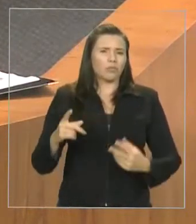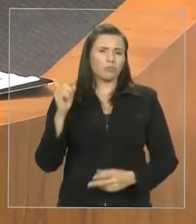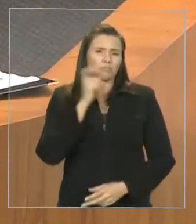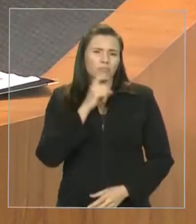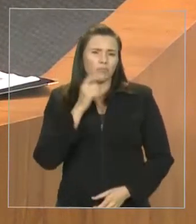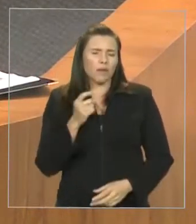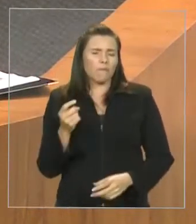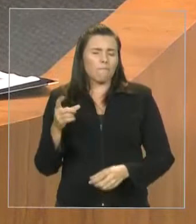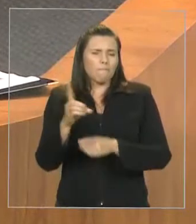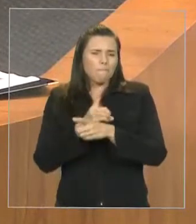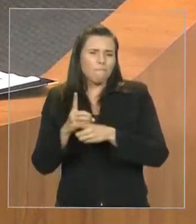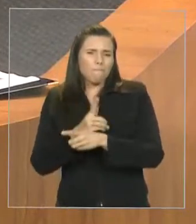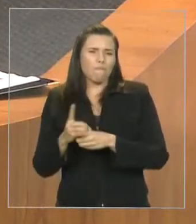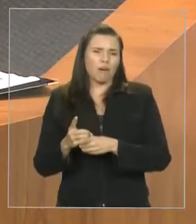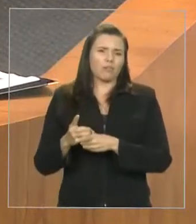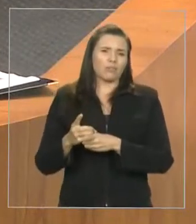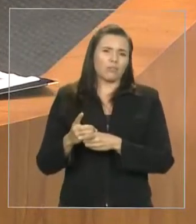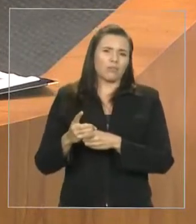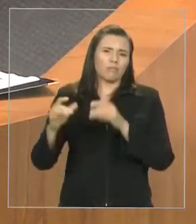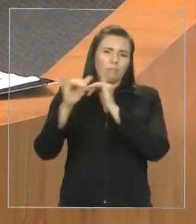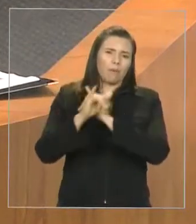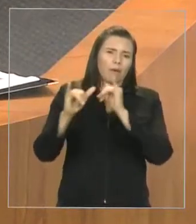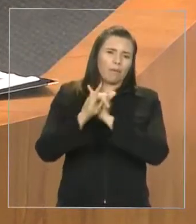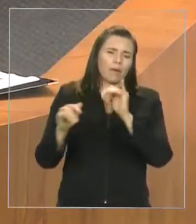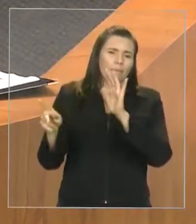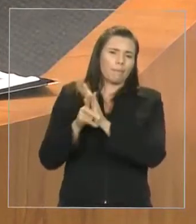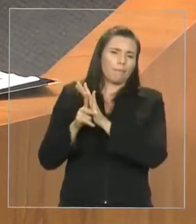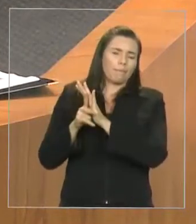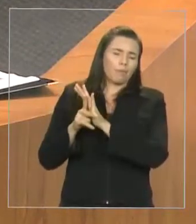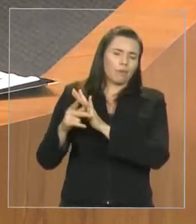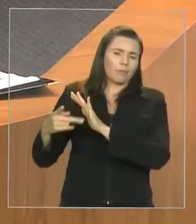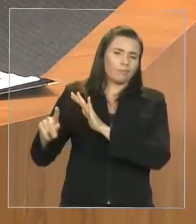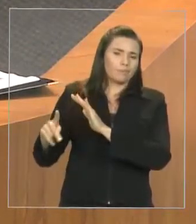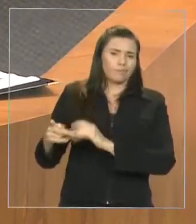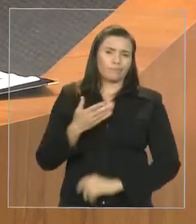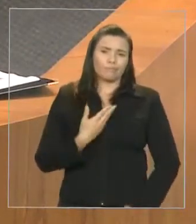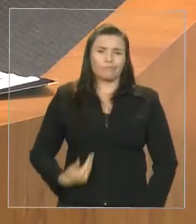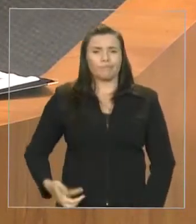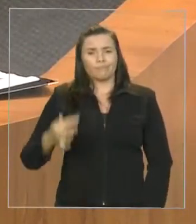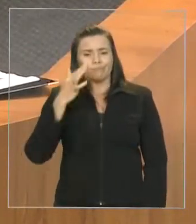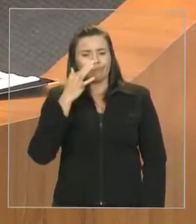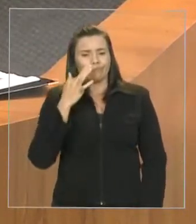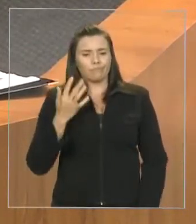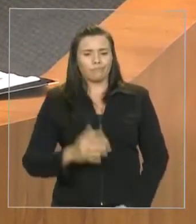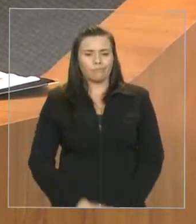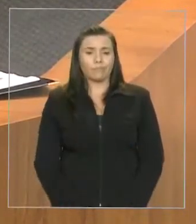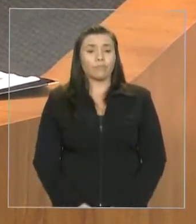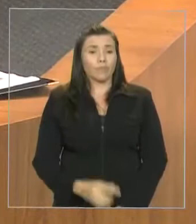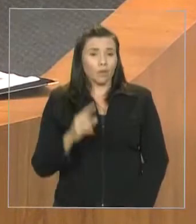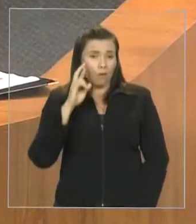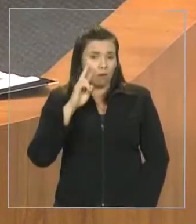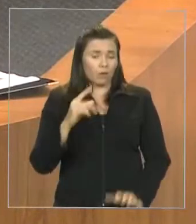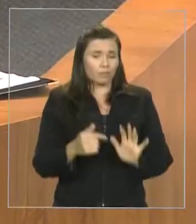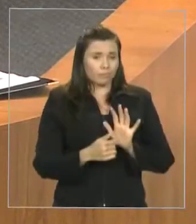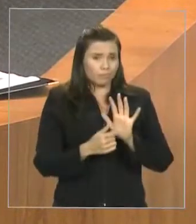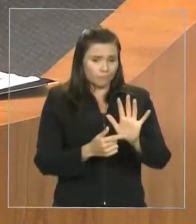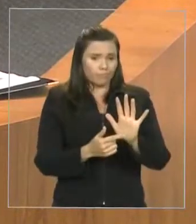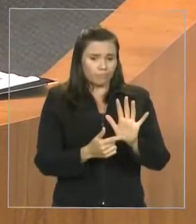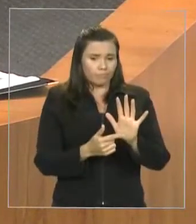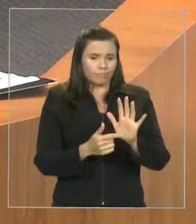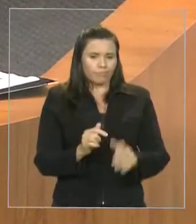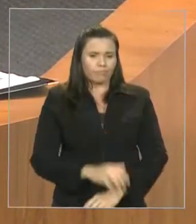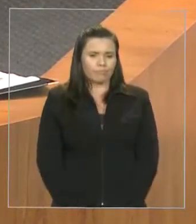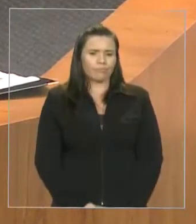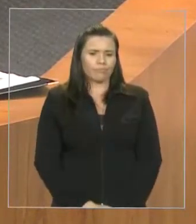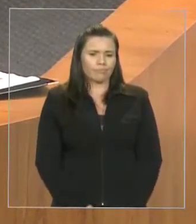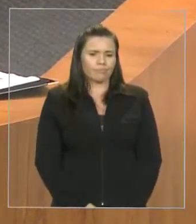exagerada, em 3 meses. 574 escolas reformadas ou totalmente reconstruídas. Essa é outra propaganda, que